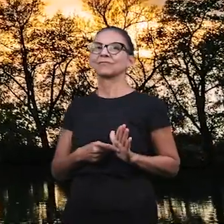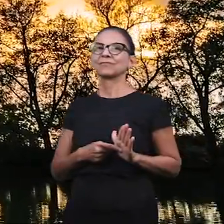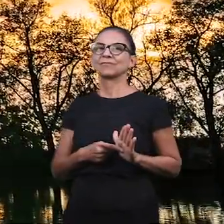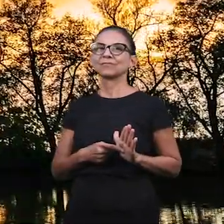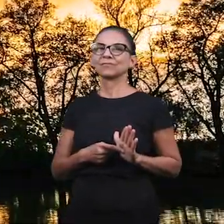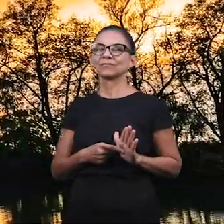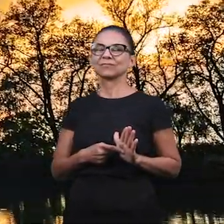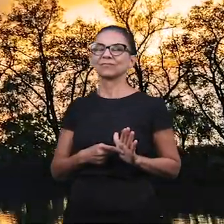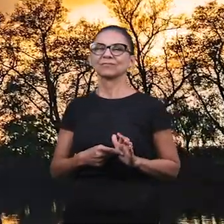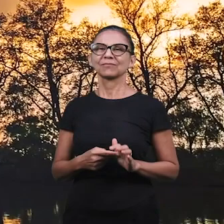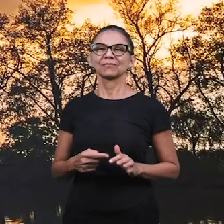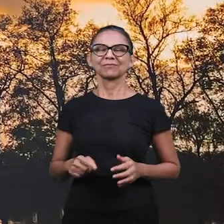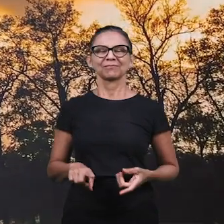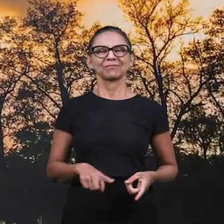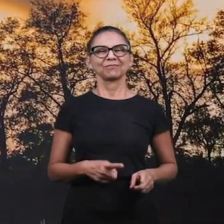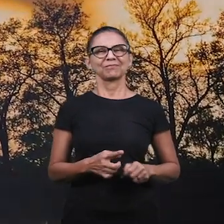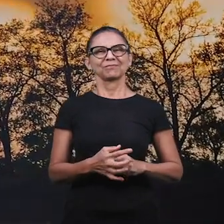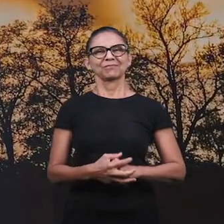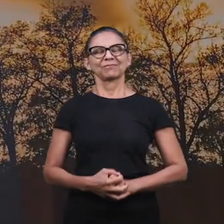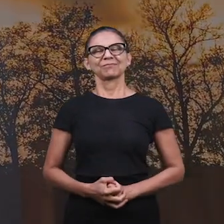se levantou.